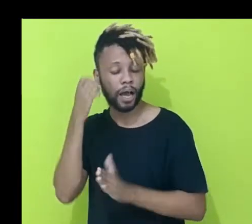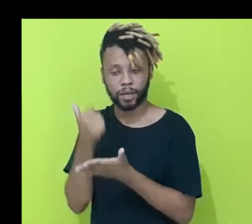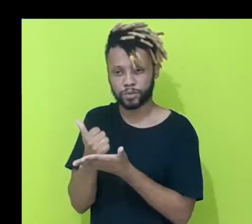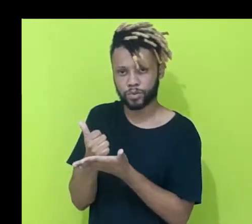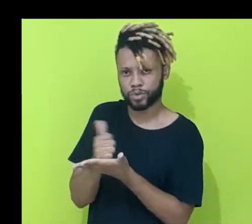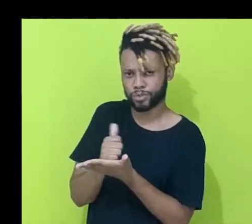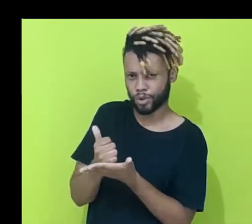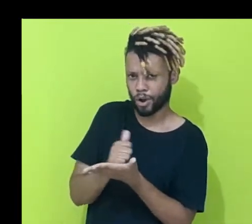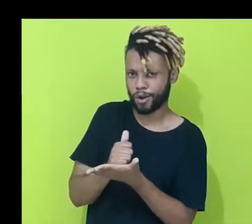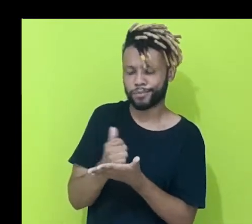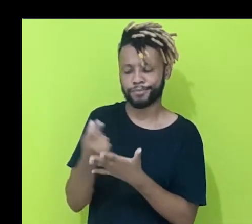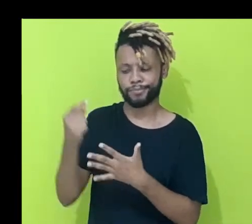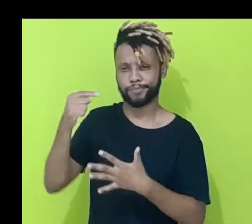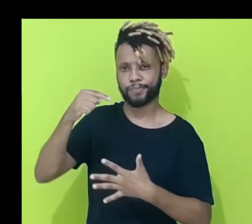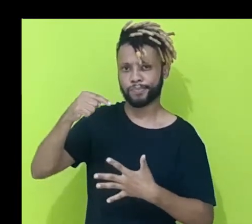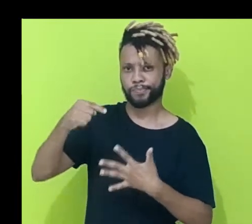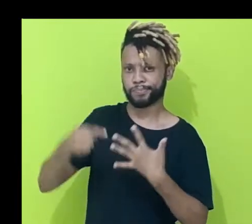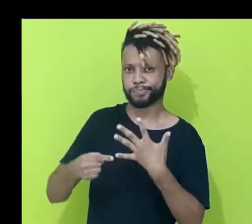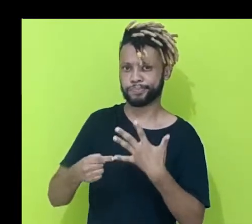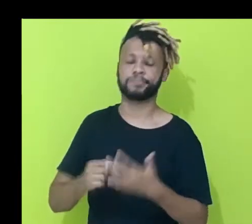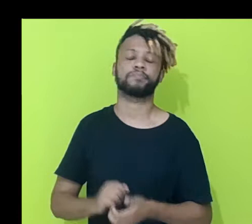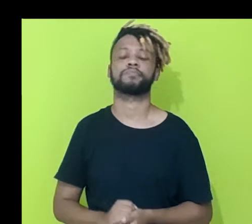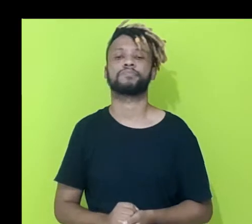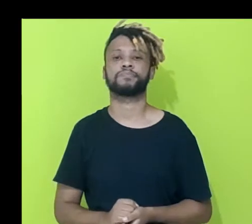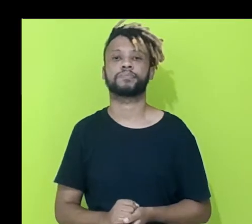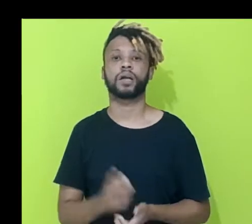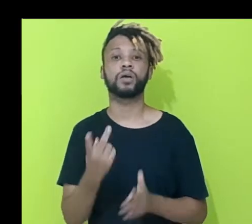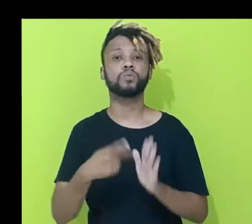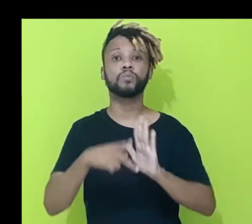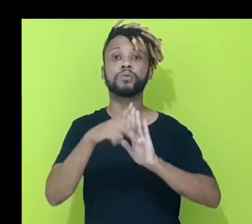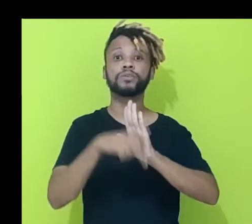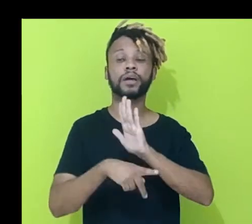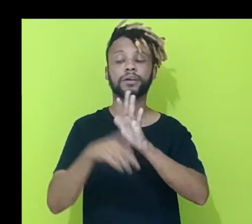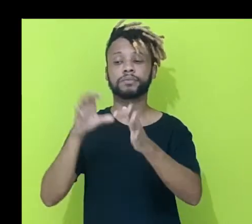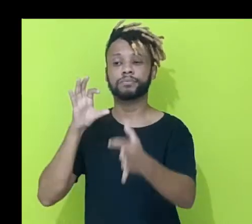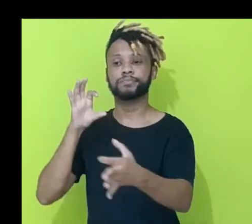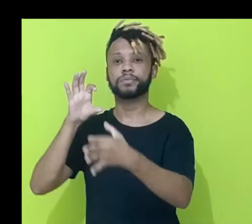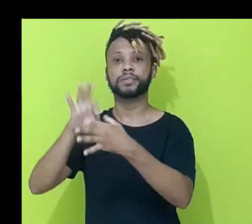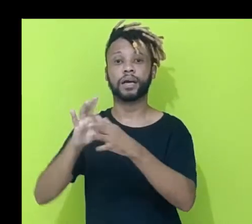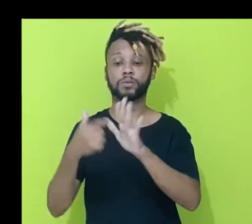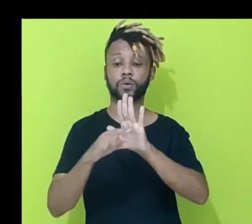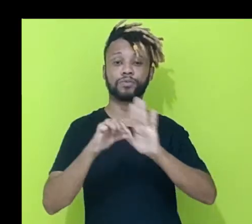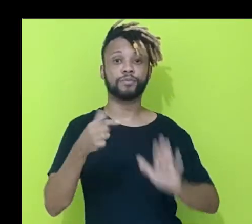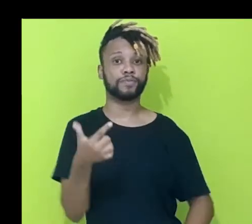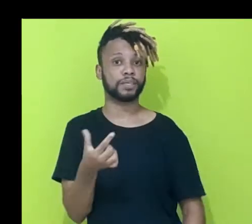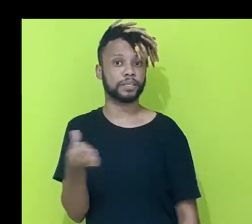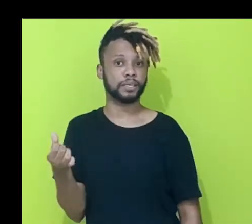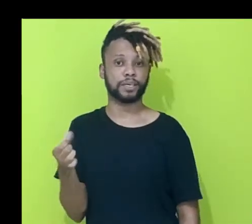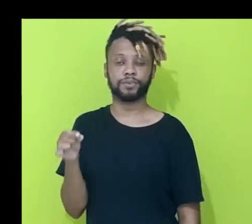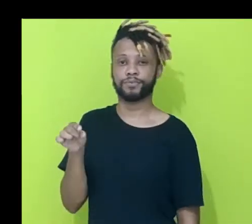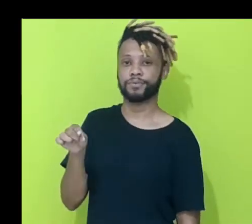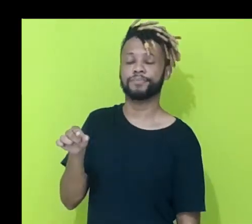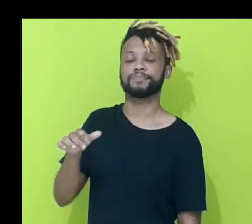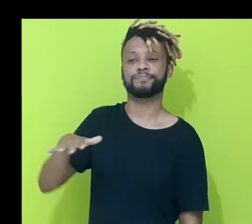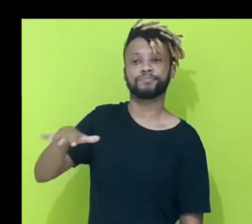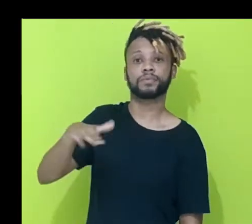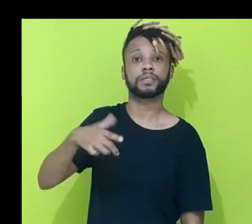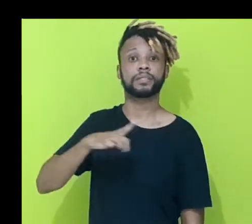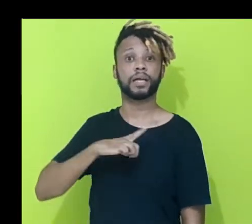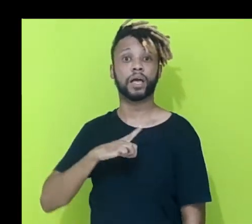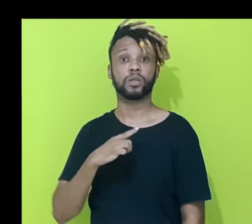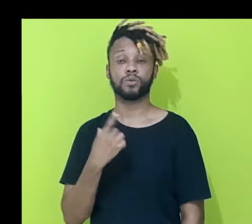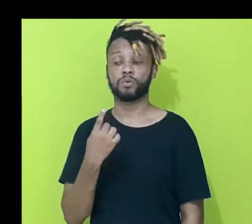radiofônicos, obras seriadas e jogos eletrônicos. No caso dos projetos que são enquadrados no artigo